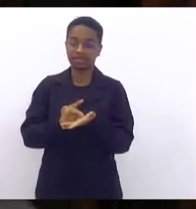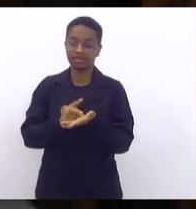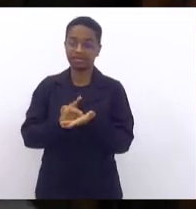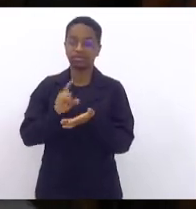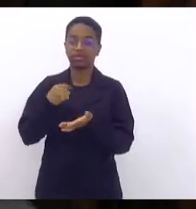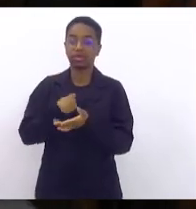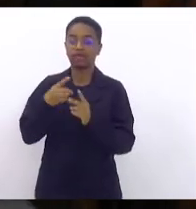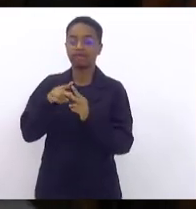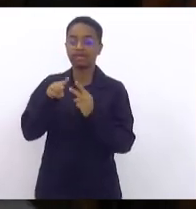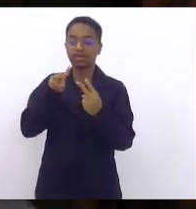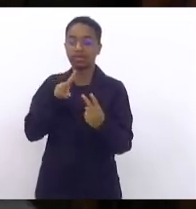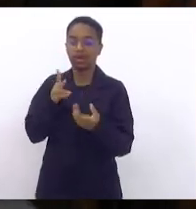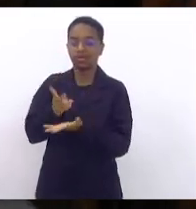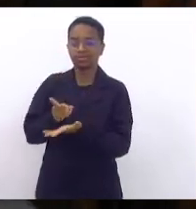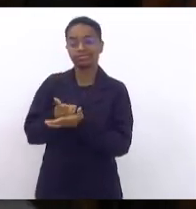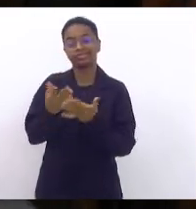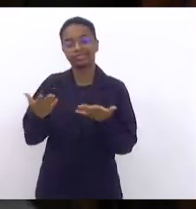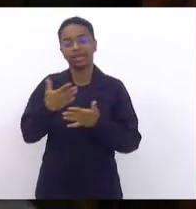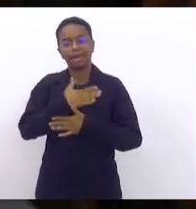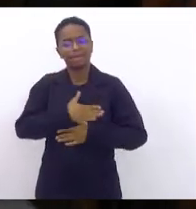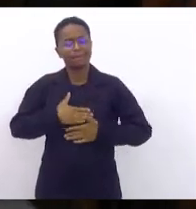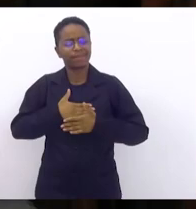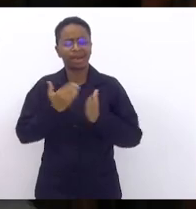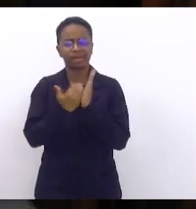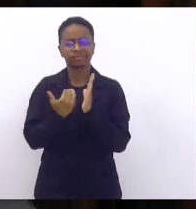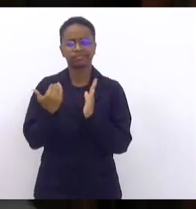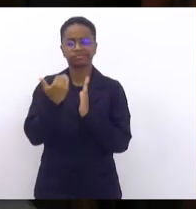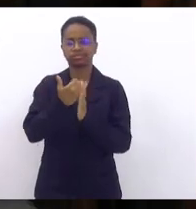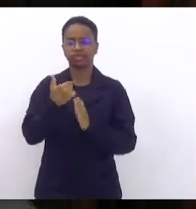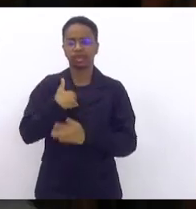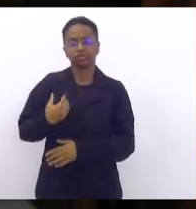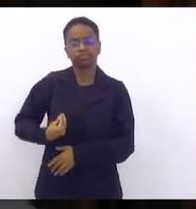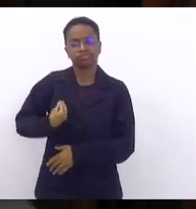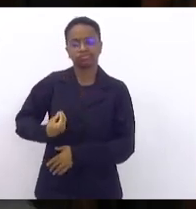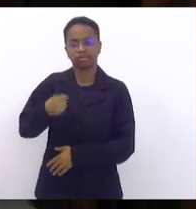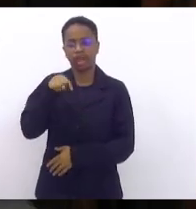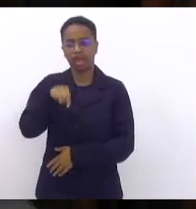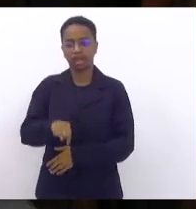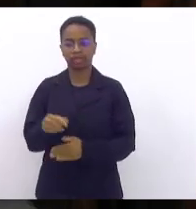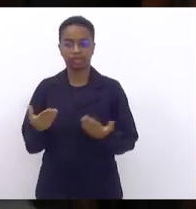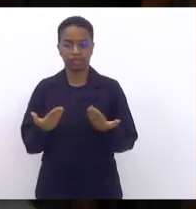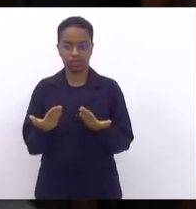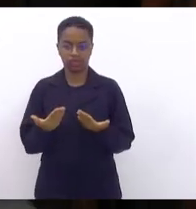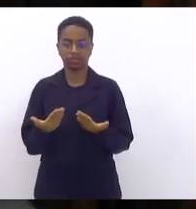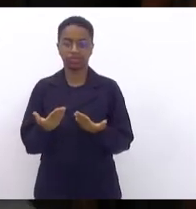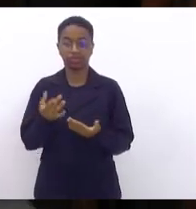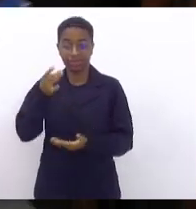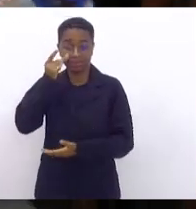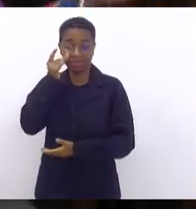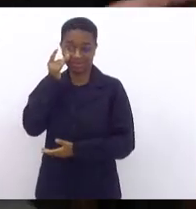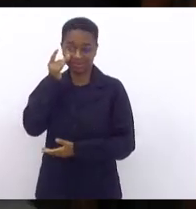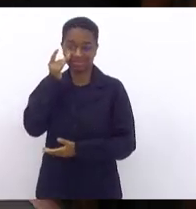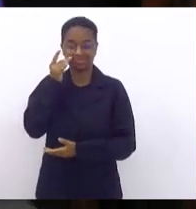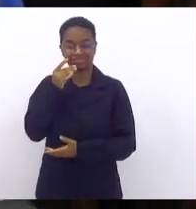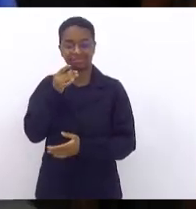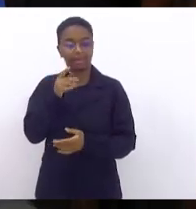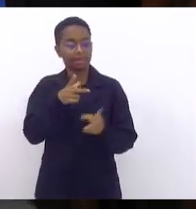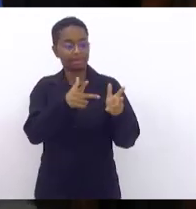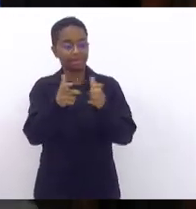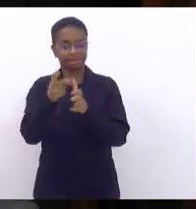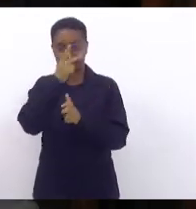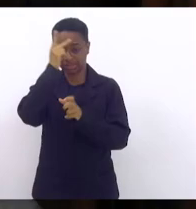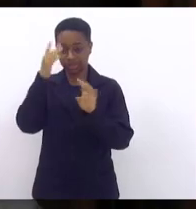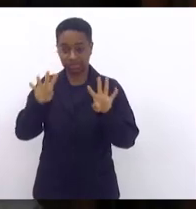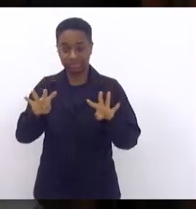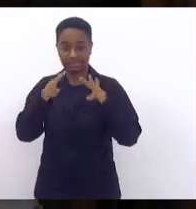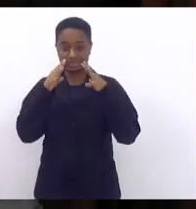modalidade virtual então é um prazer imenso estar aqui exatamente presencialmente vendo essa plateia maravilhosa